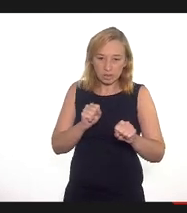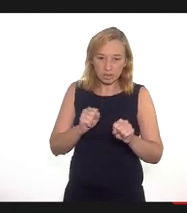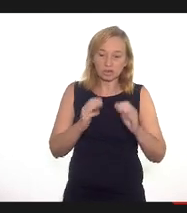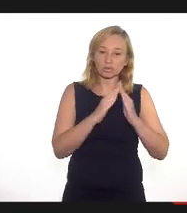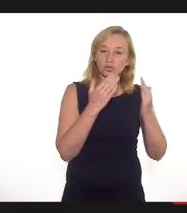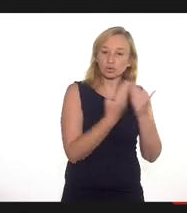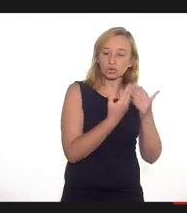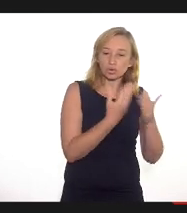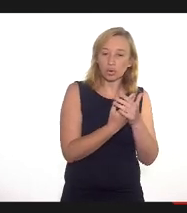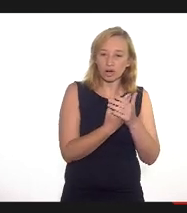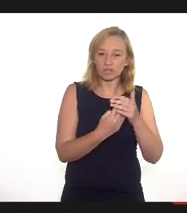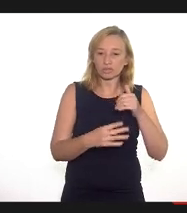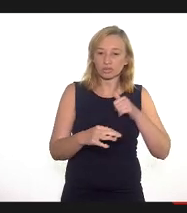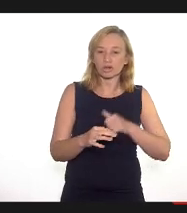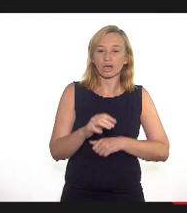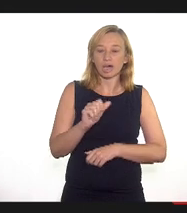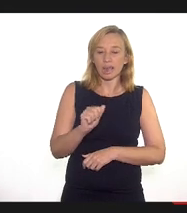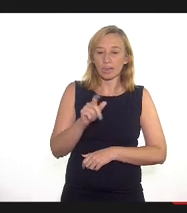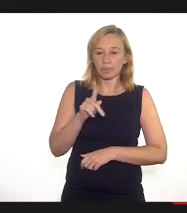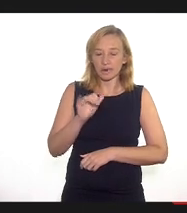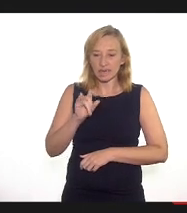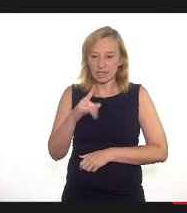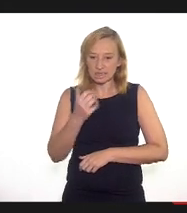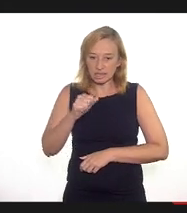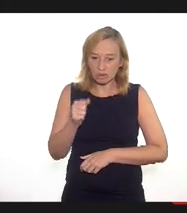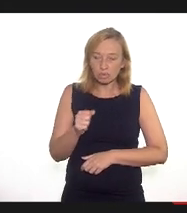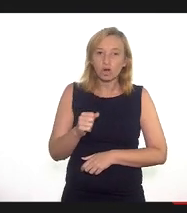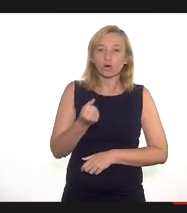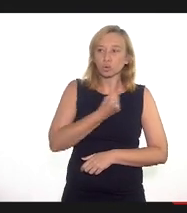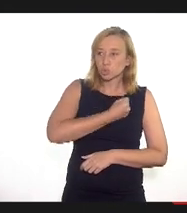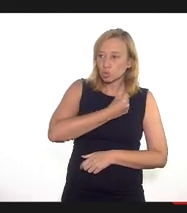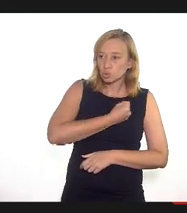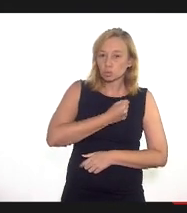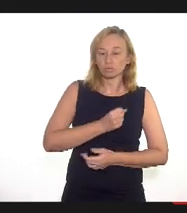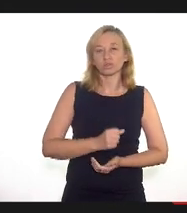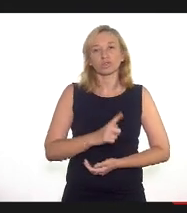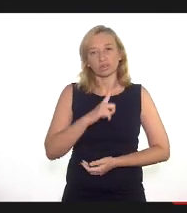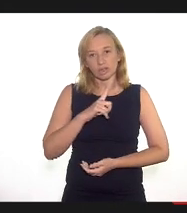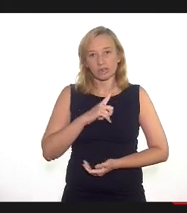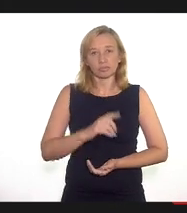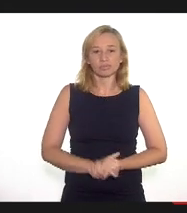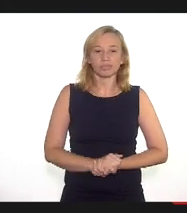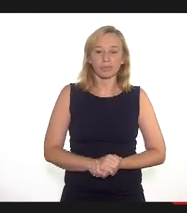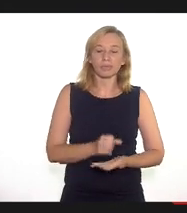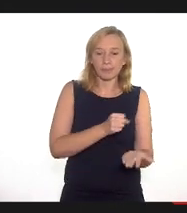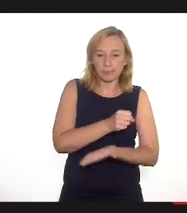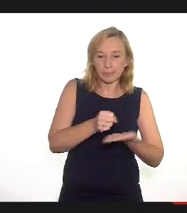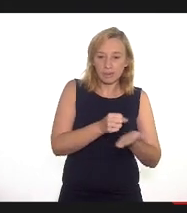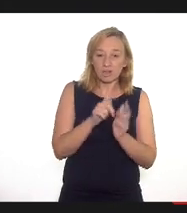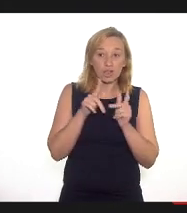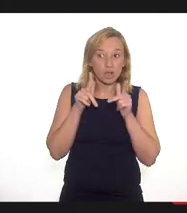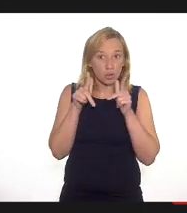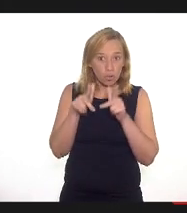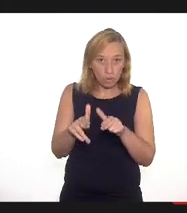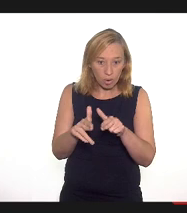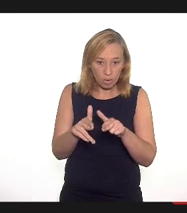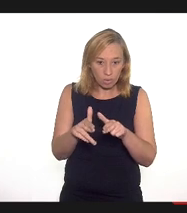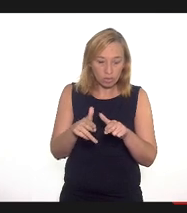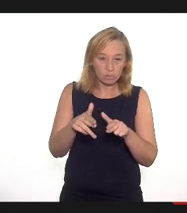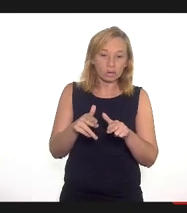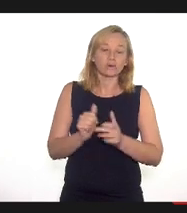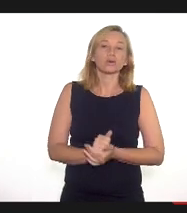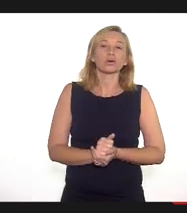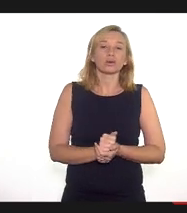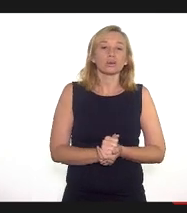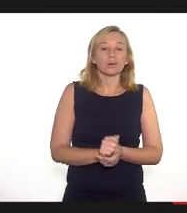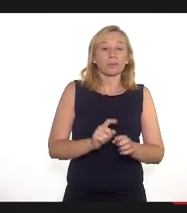de aplicação. Então, os números, né, que nós temos são basicamente semelhantes, sendo que nós